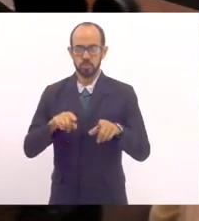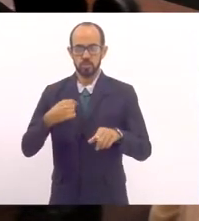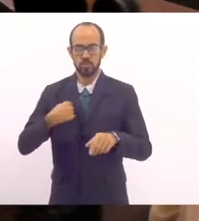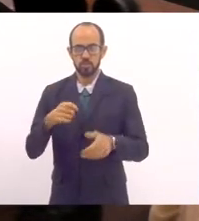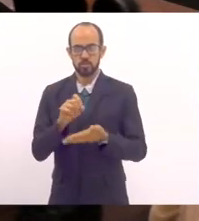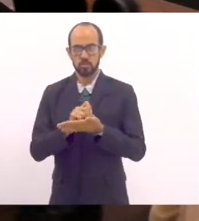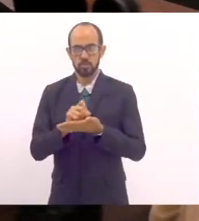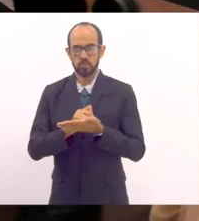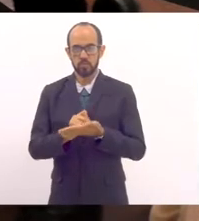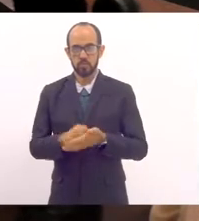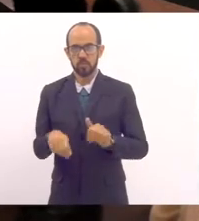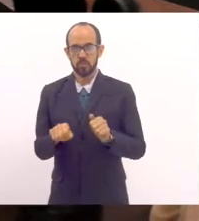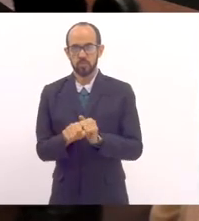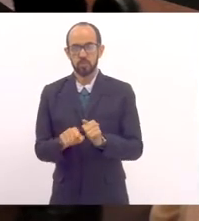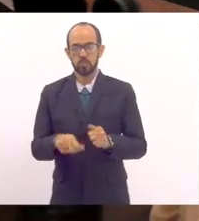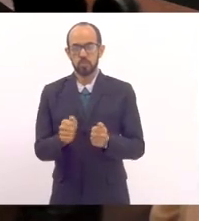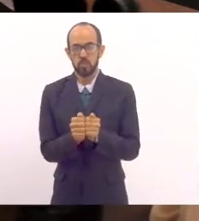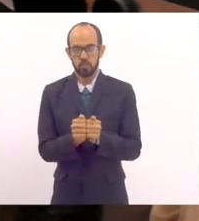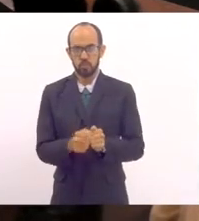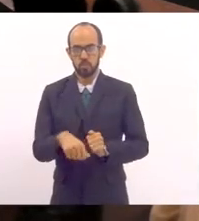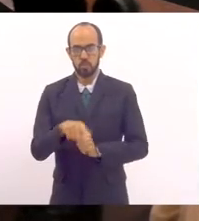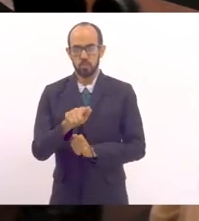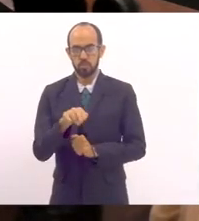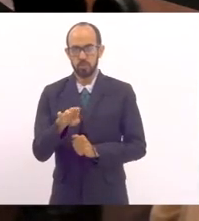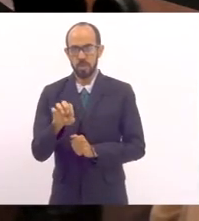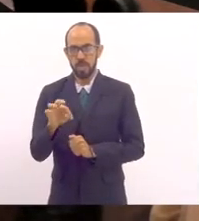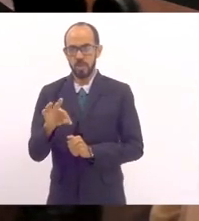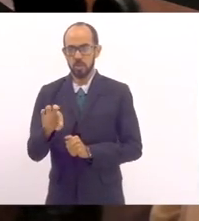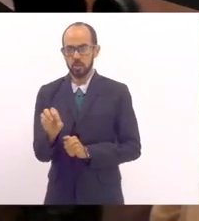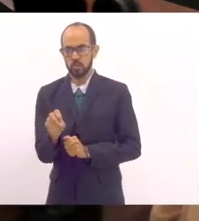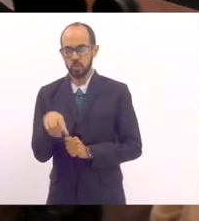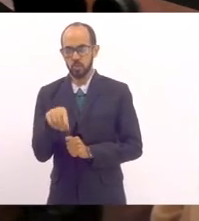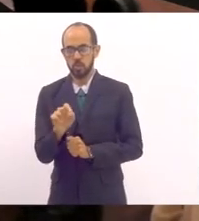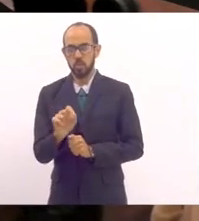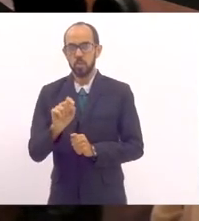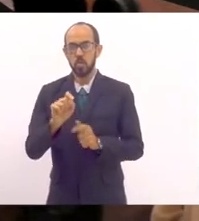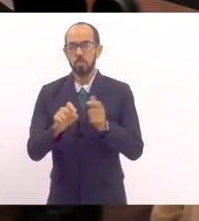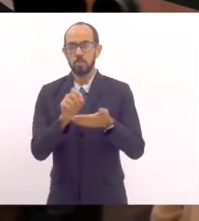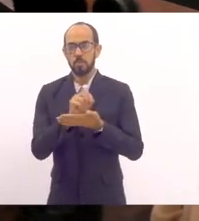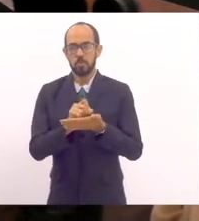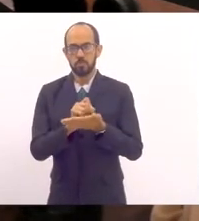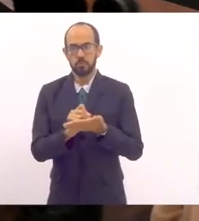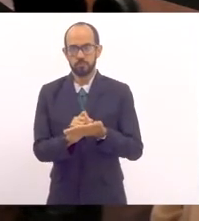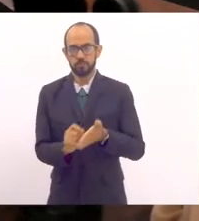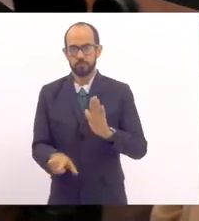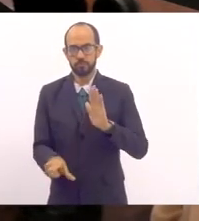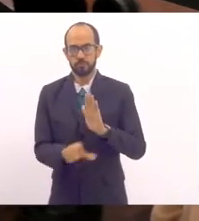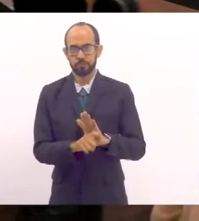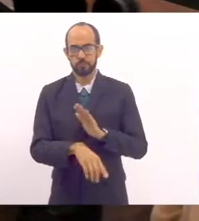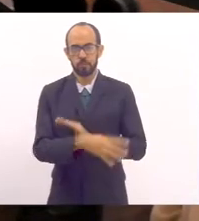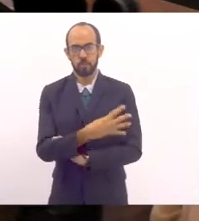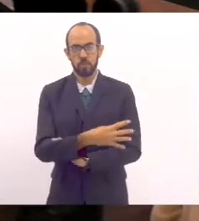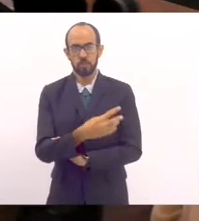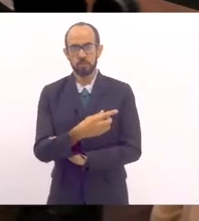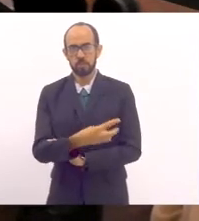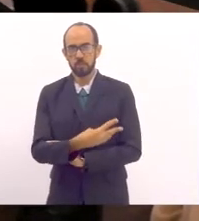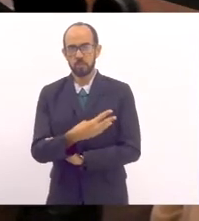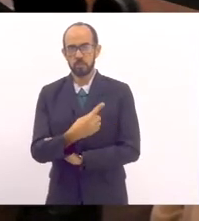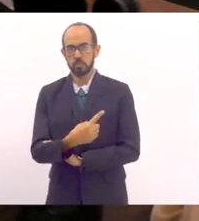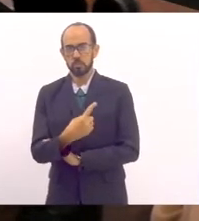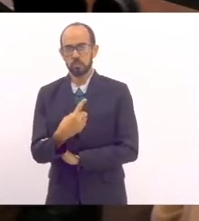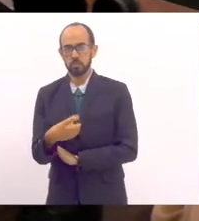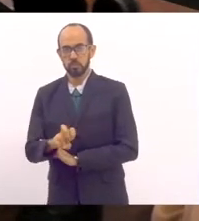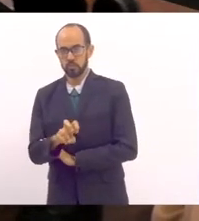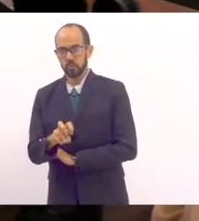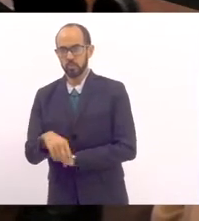ex-deputado Gilberto Palmares, uma lei que obriga a presença, a Lei 4.315, que é a lei que obriga a